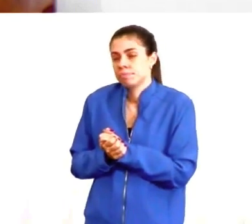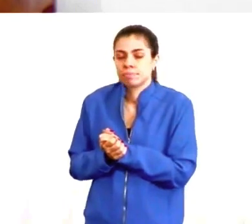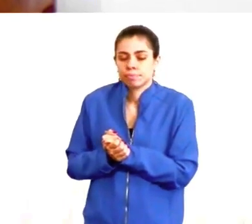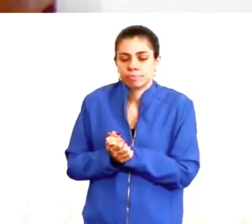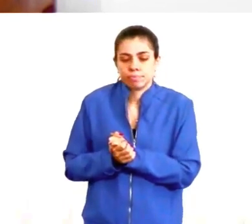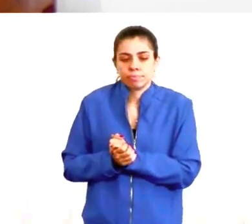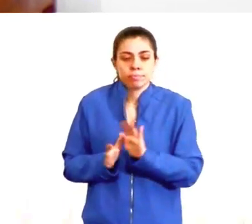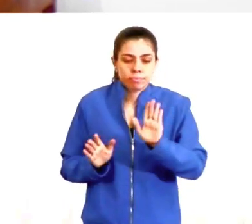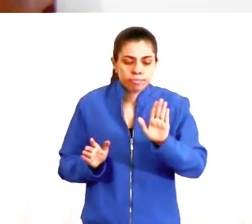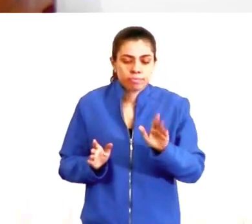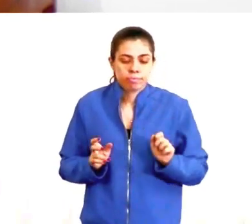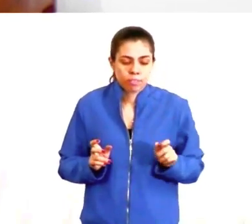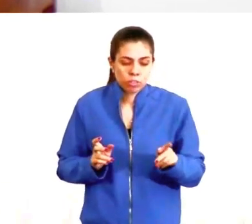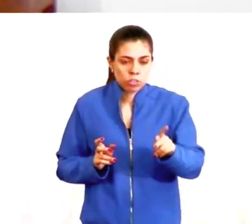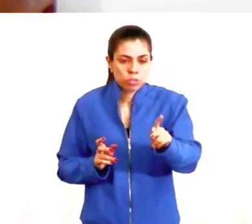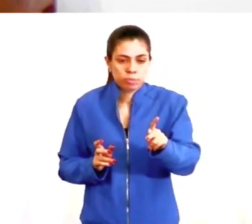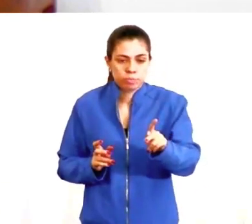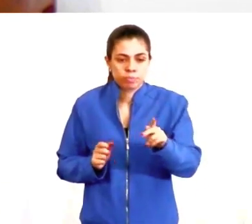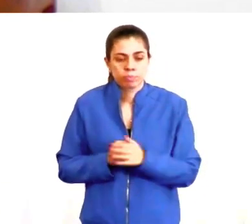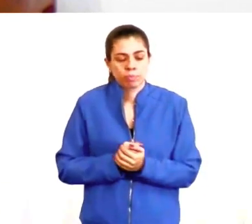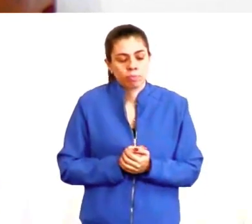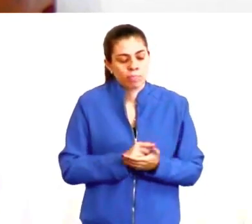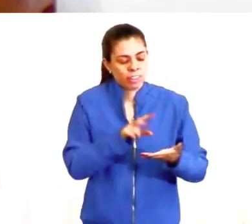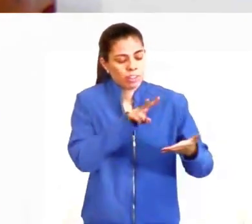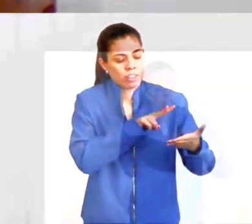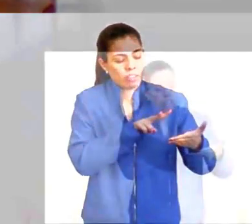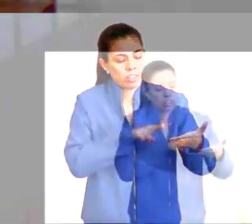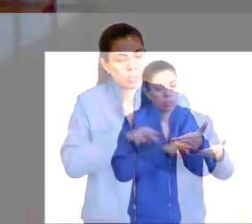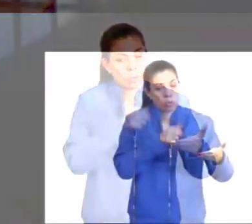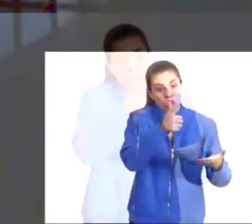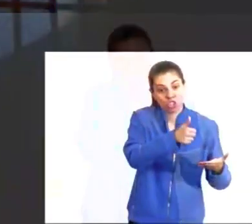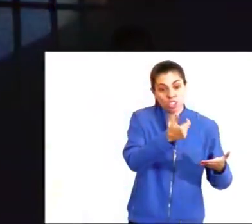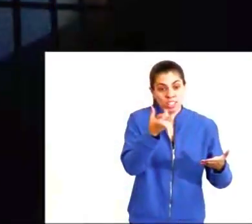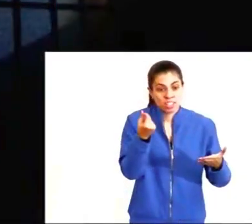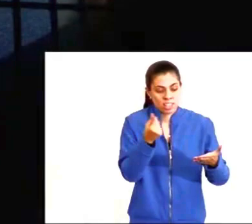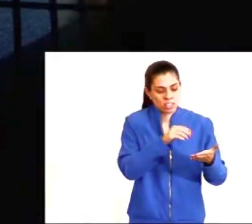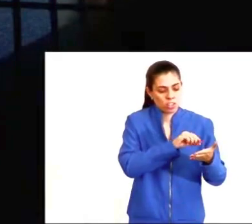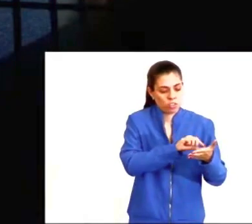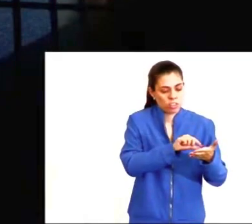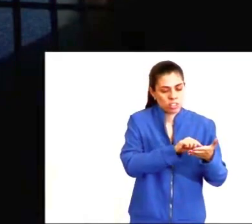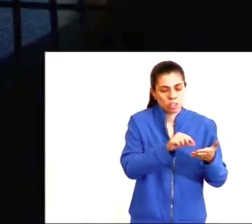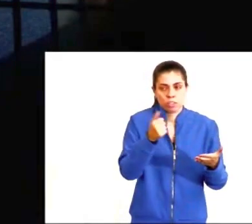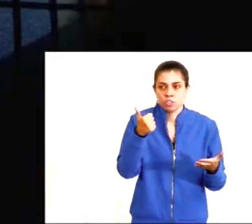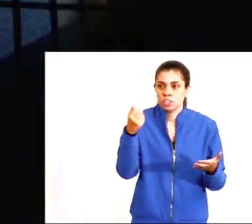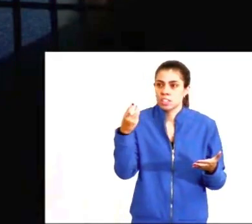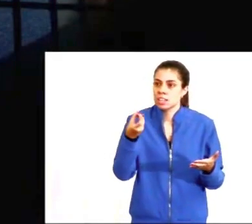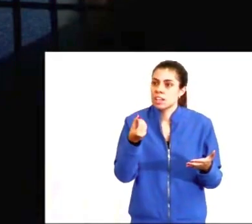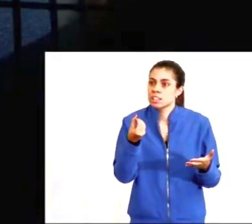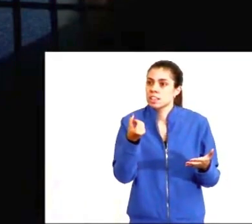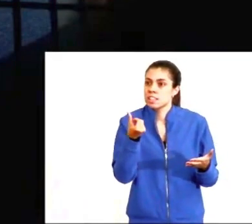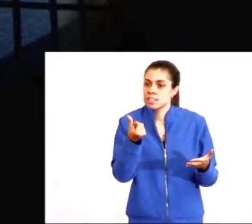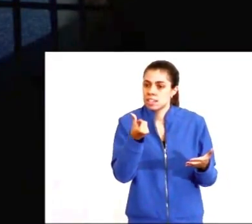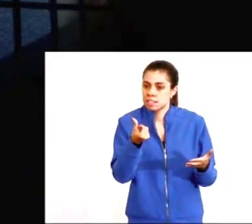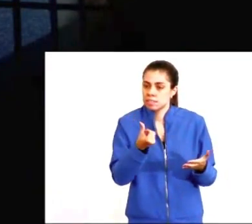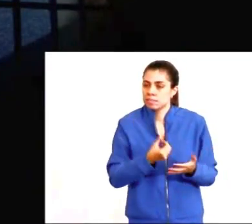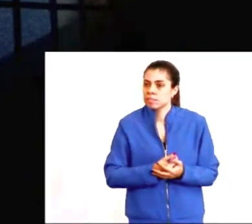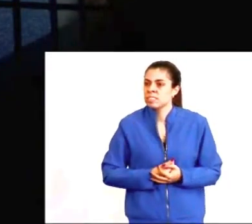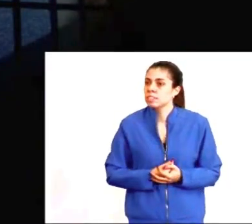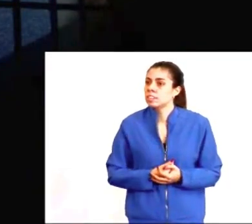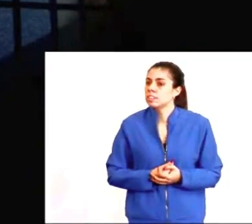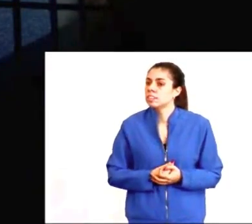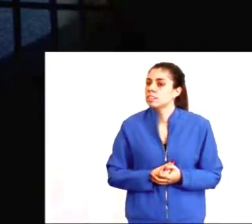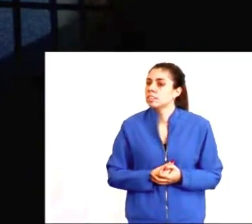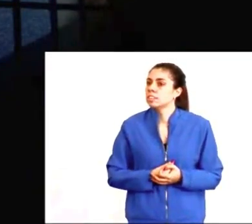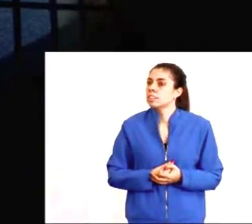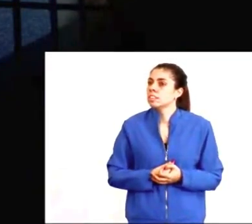Versículo 16, seguiram os 11 discípulos para a Galiléia, para o monte que Jesus lhes designara. Ele havia